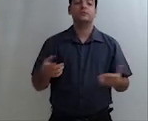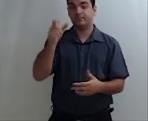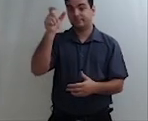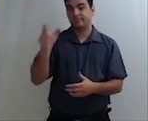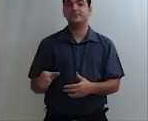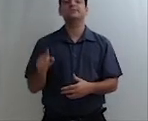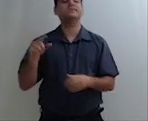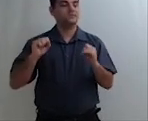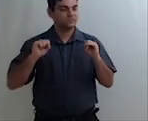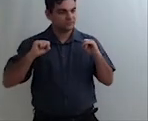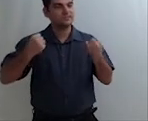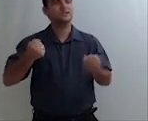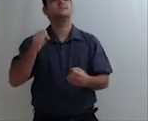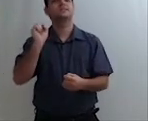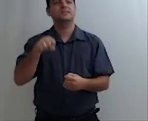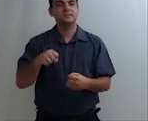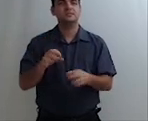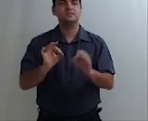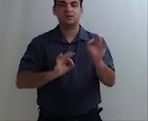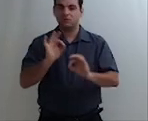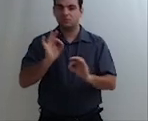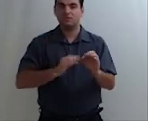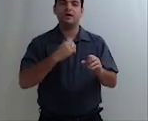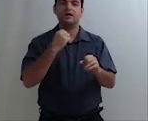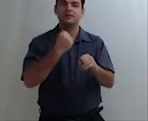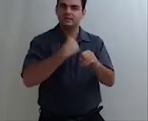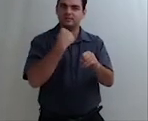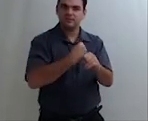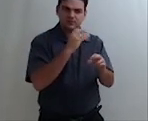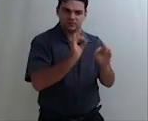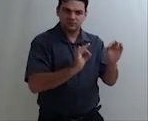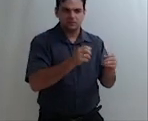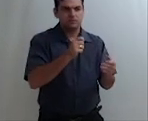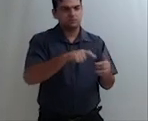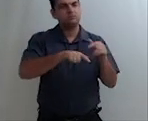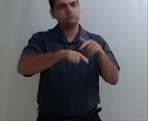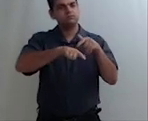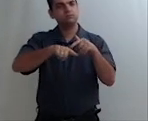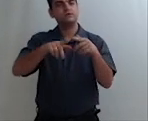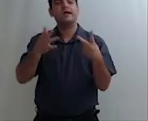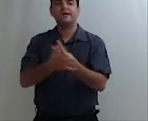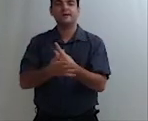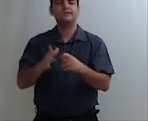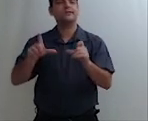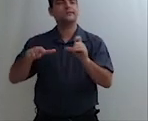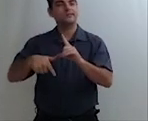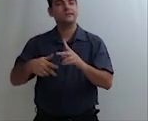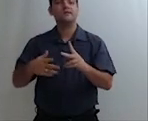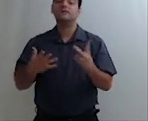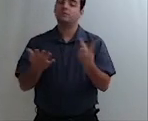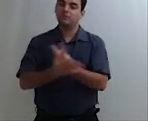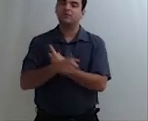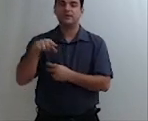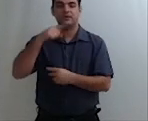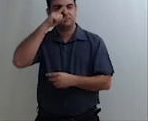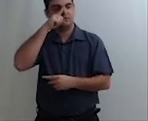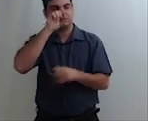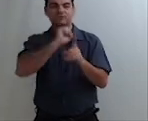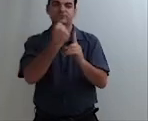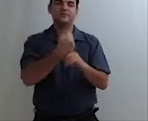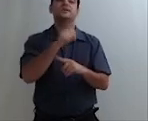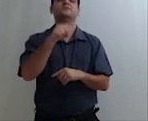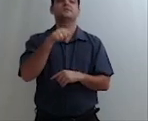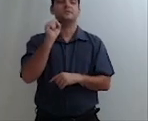dedicava à atividade habitual de produção ilegal de munições evidenciado assim o risco concreto à integridade